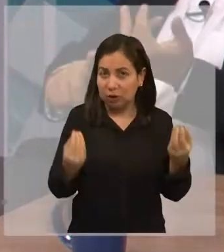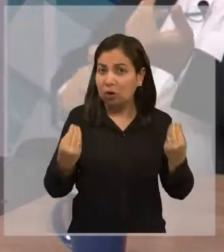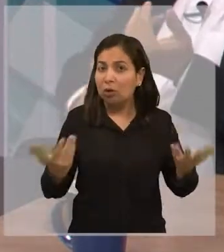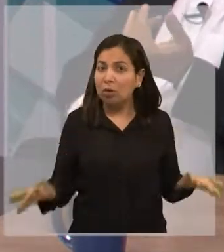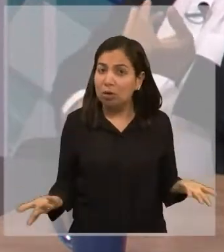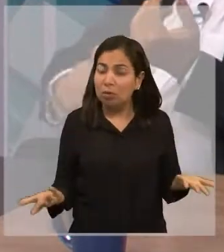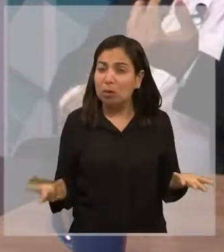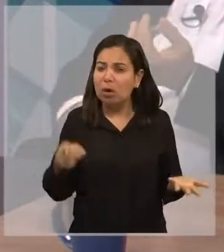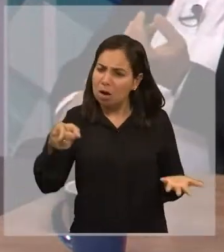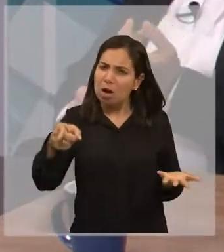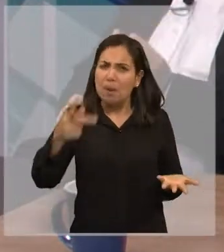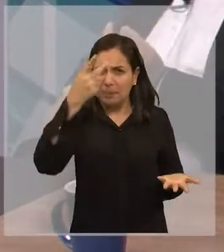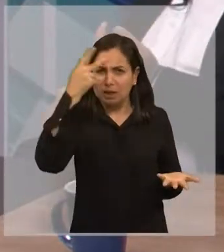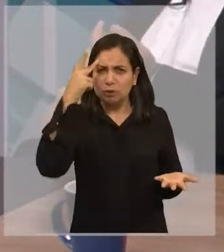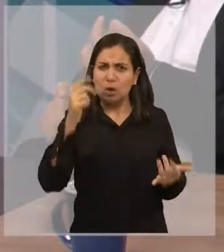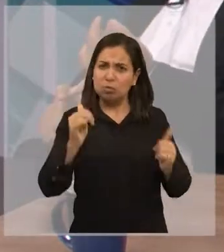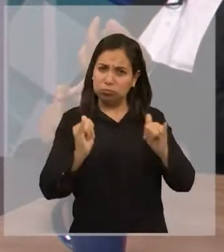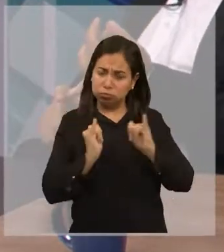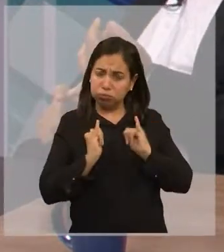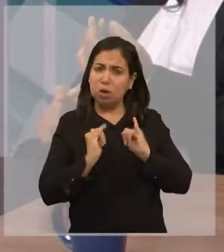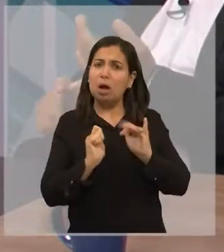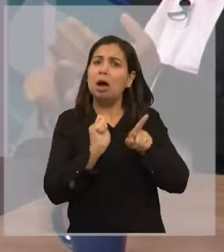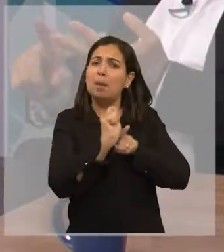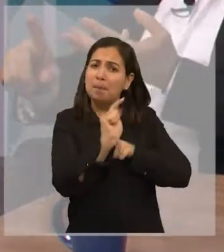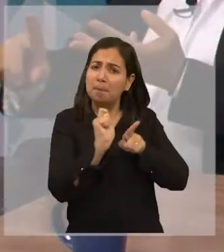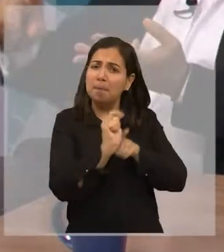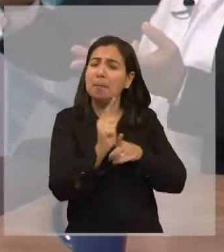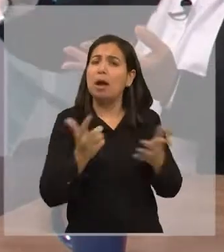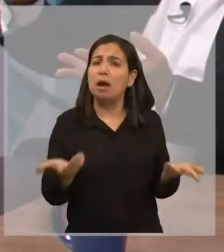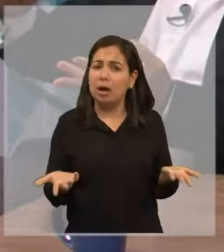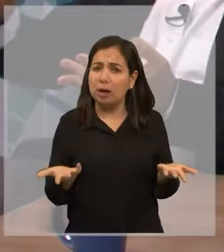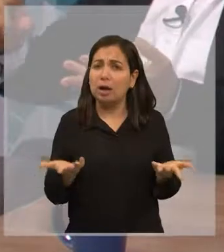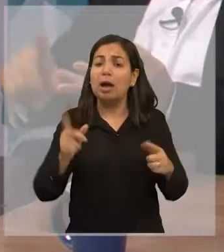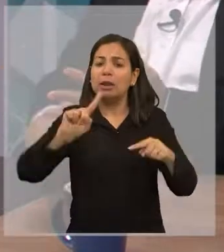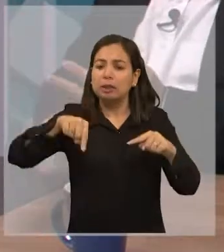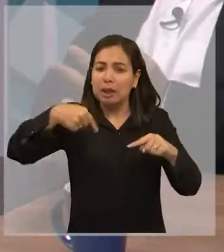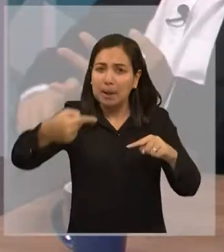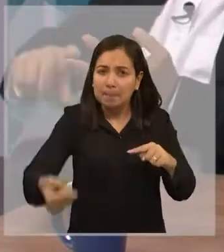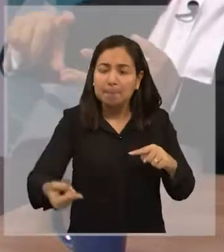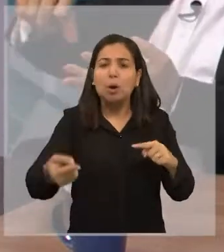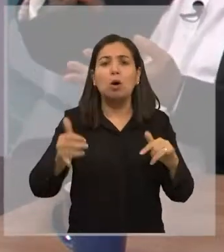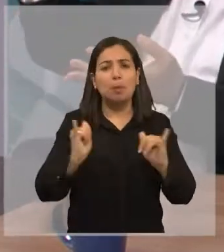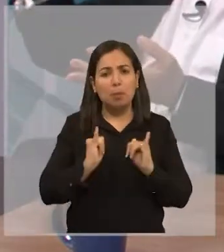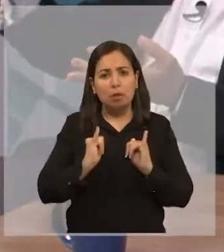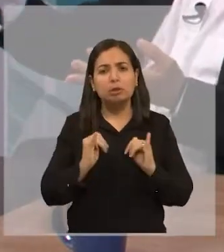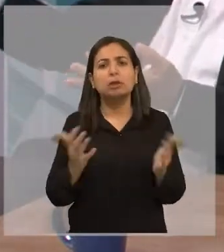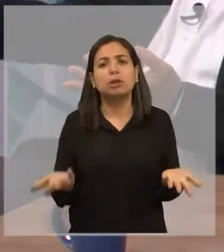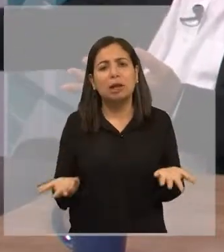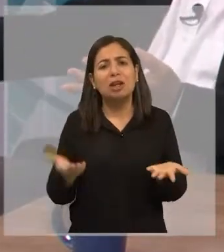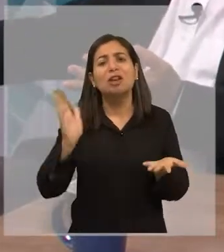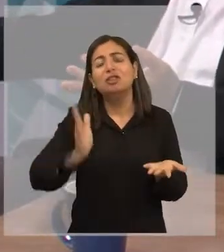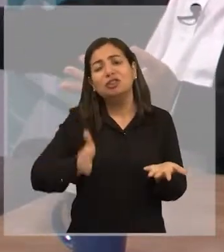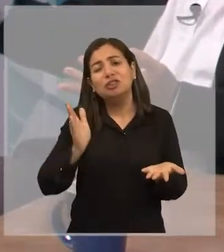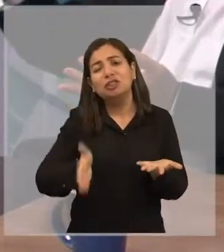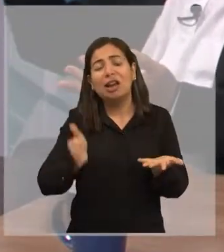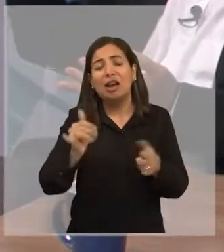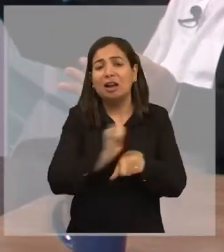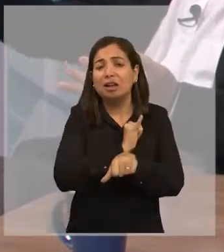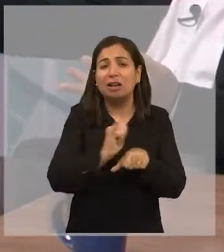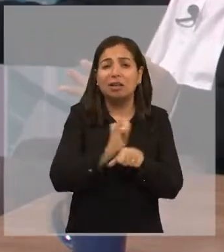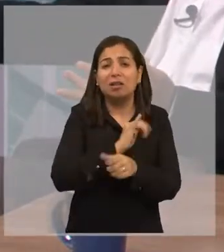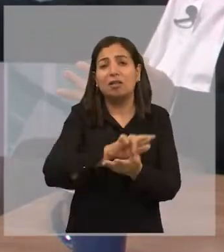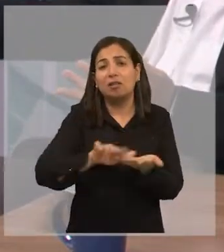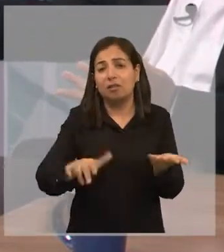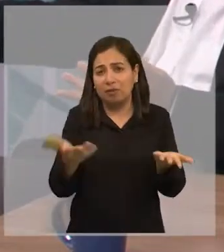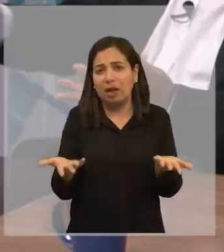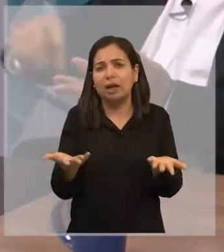O aposentado hoje paga a Previdência. Paga, depois de aposentado. Depois de aposentado, quer dizer, já fizeram uma série que já, acho que foi no